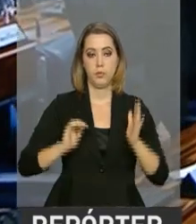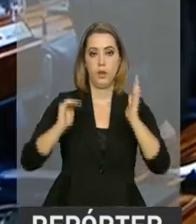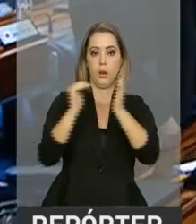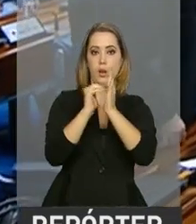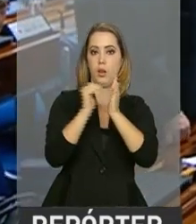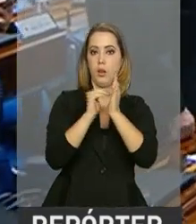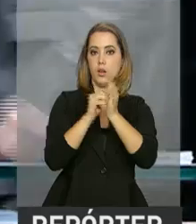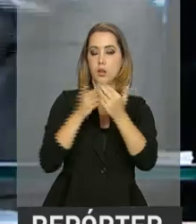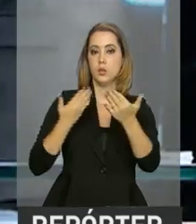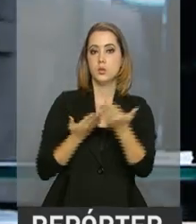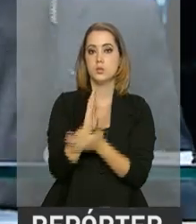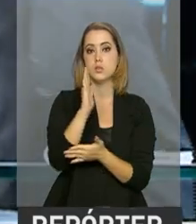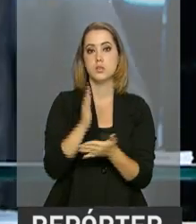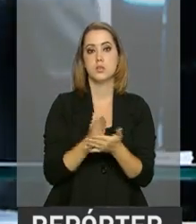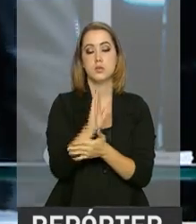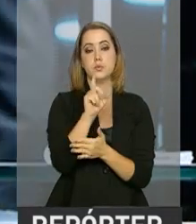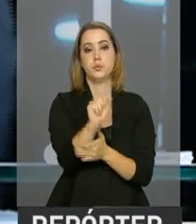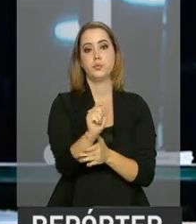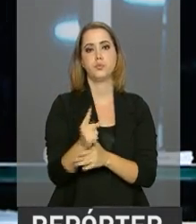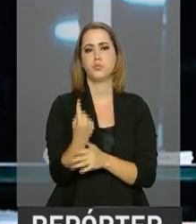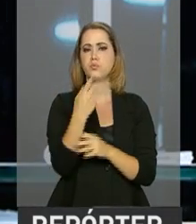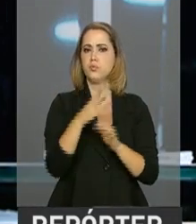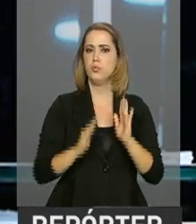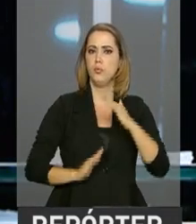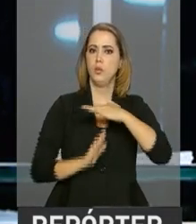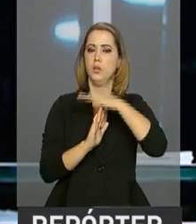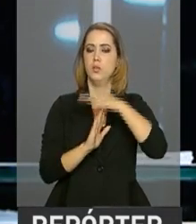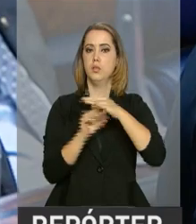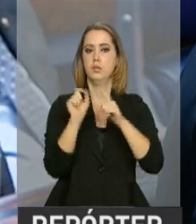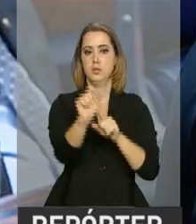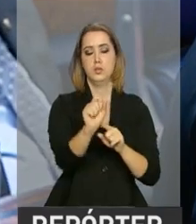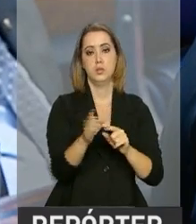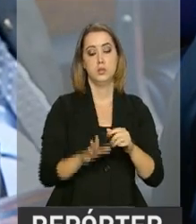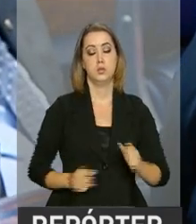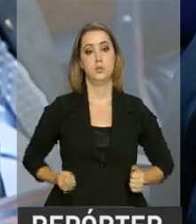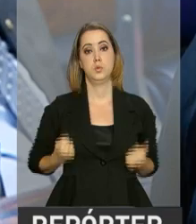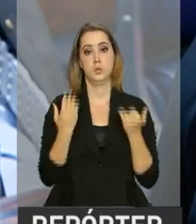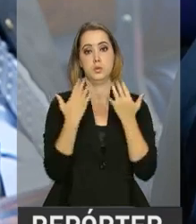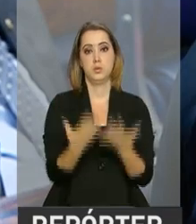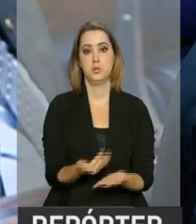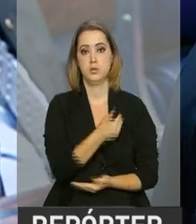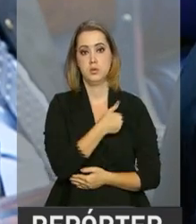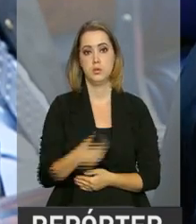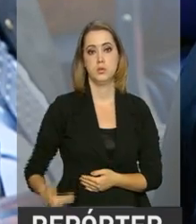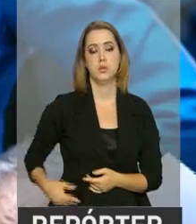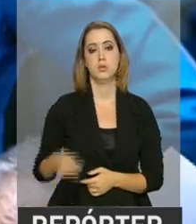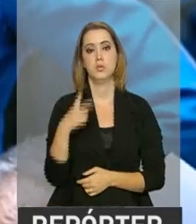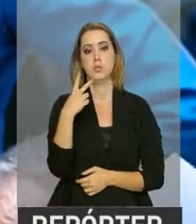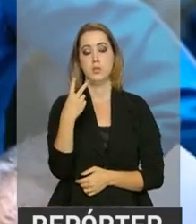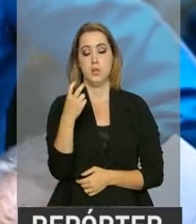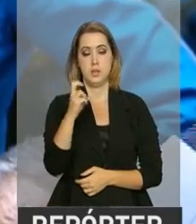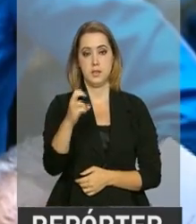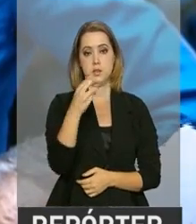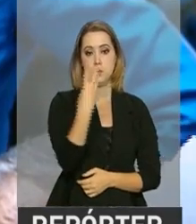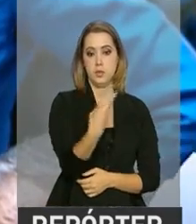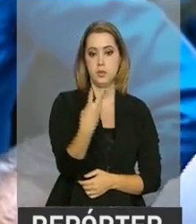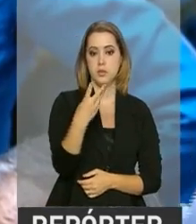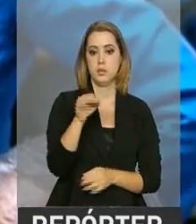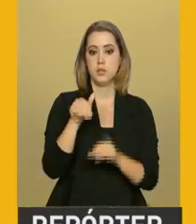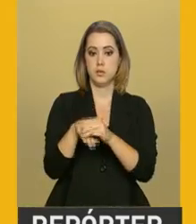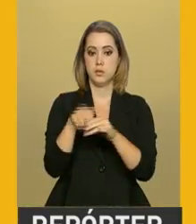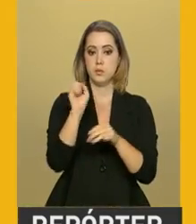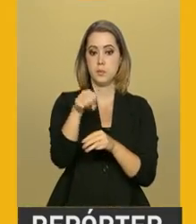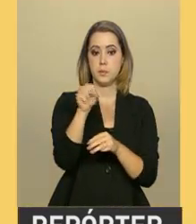segundo turno a proposta que estabelece um teto para o aumento dos gastos públicos foram 53 vos favoráveis e 16